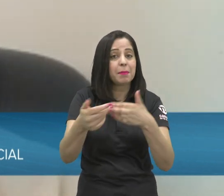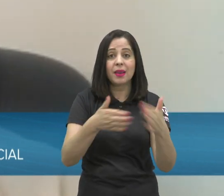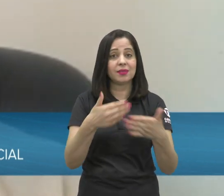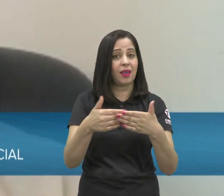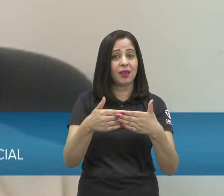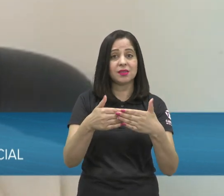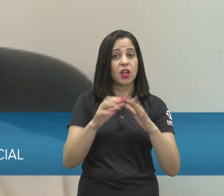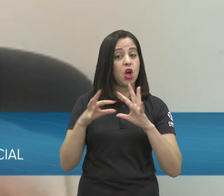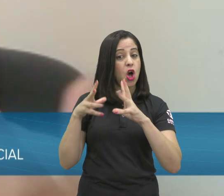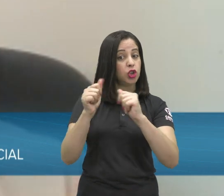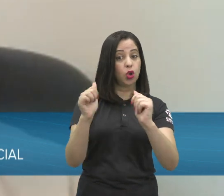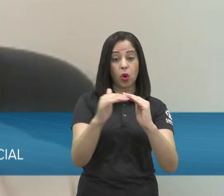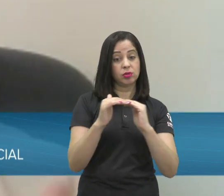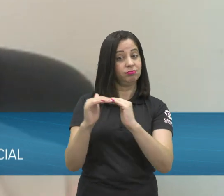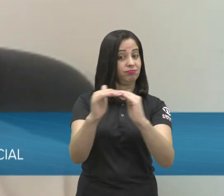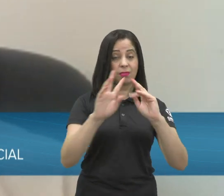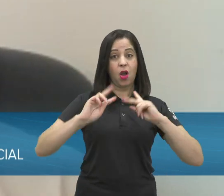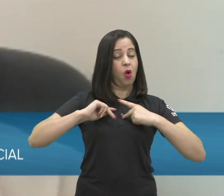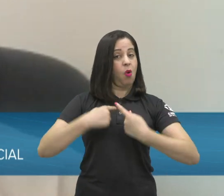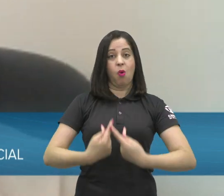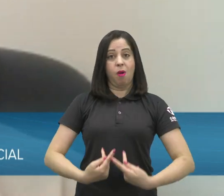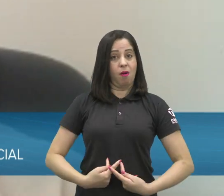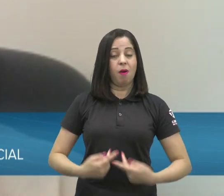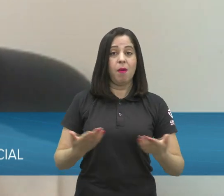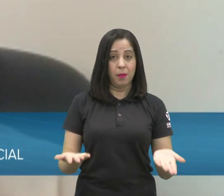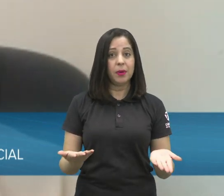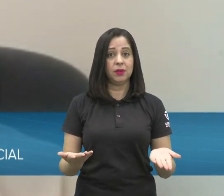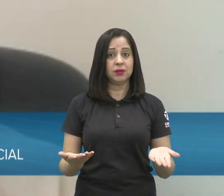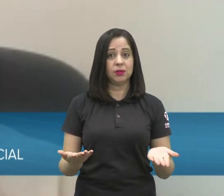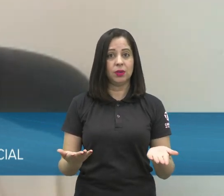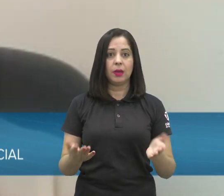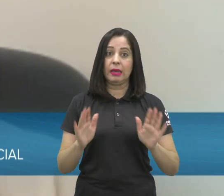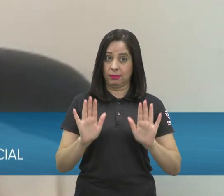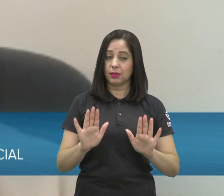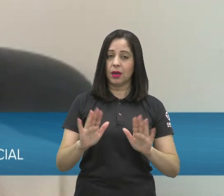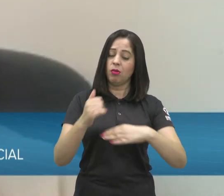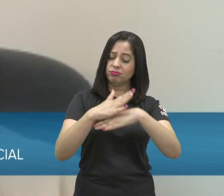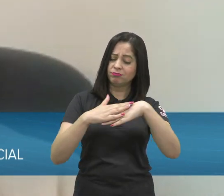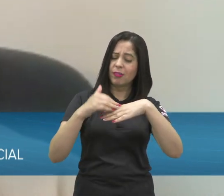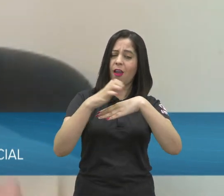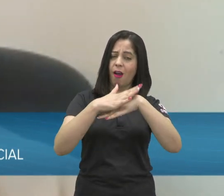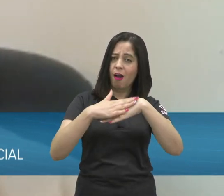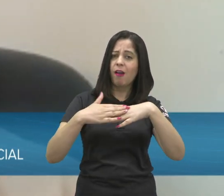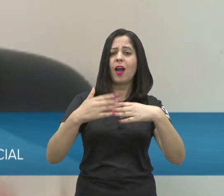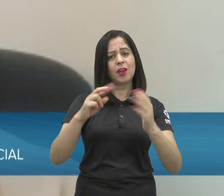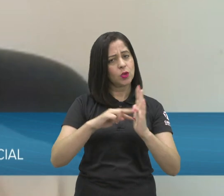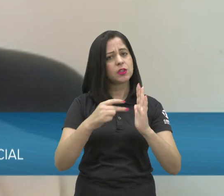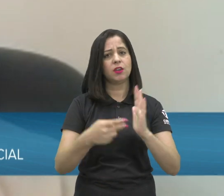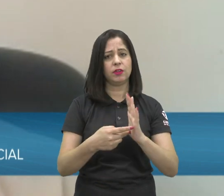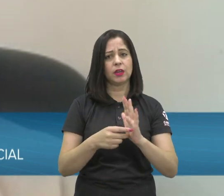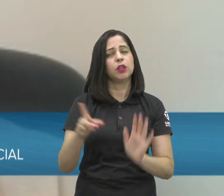todas as qualidades e merece todas as seguranças que a gente possui. Isso é um ato de treino, é um ato de carinho, e é um ato